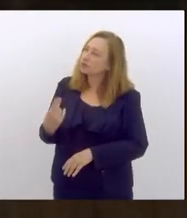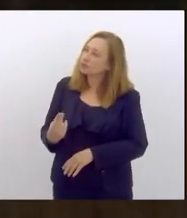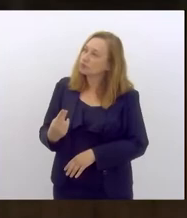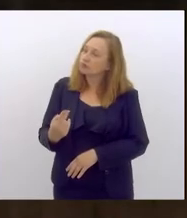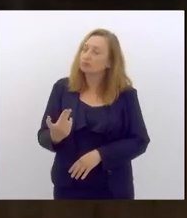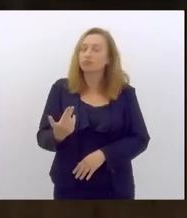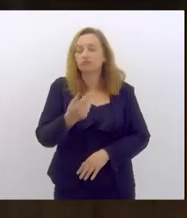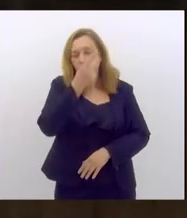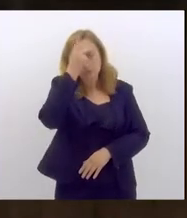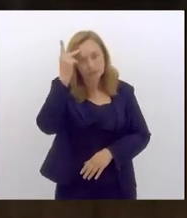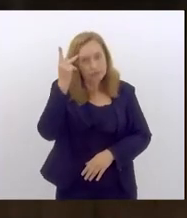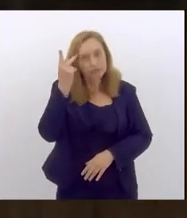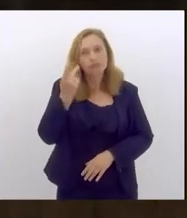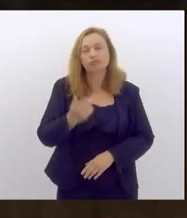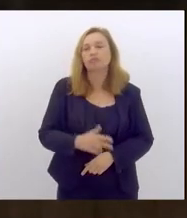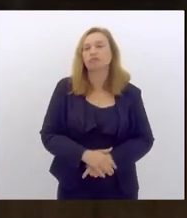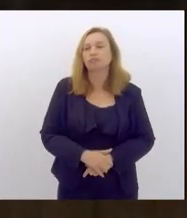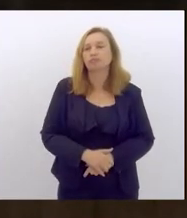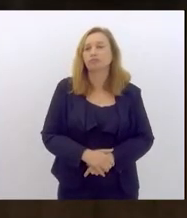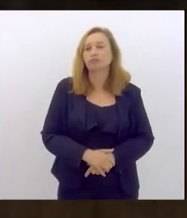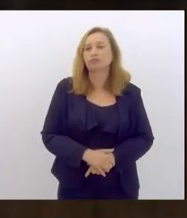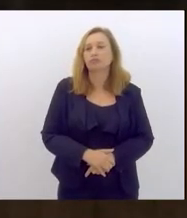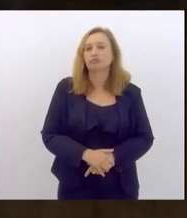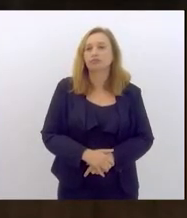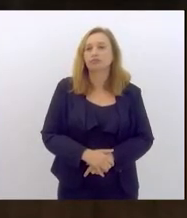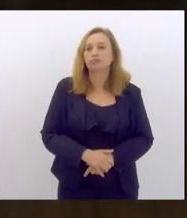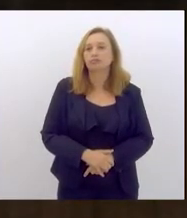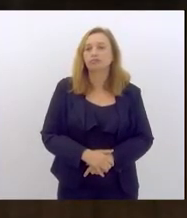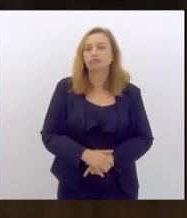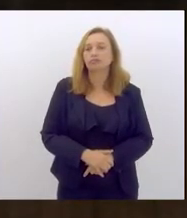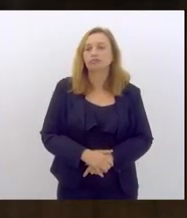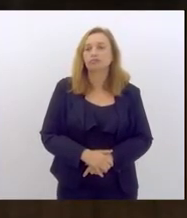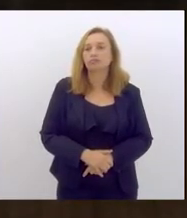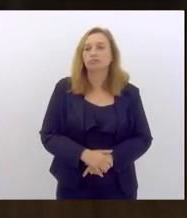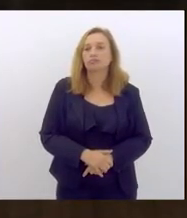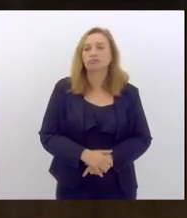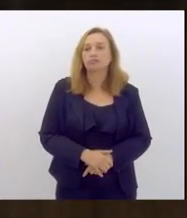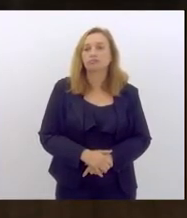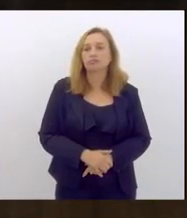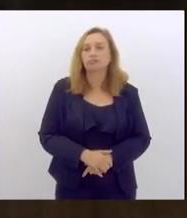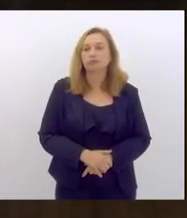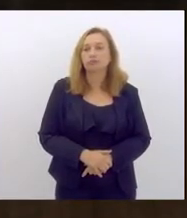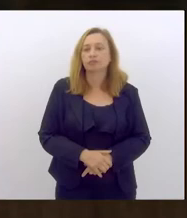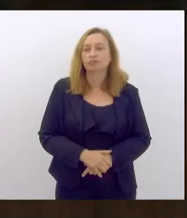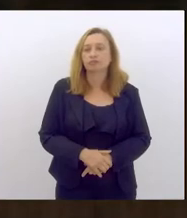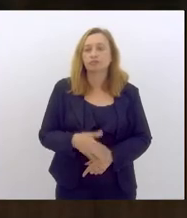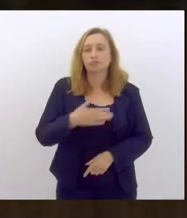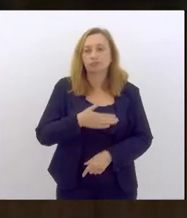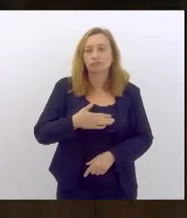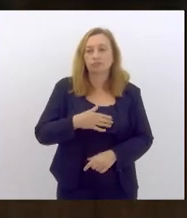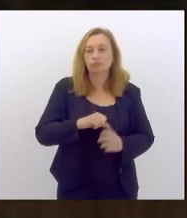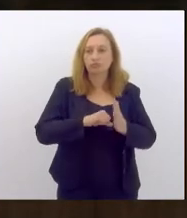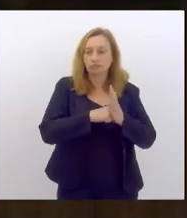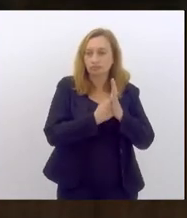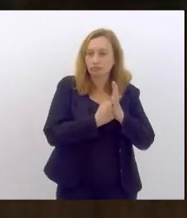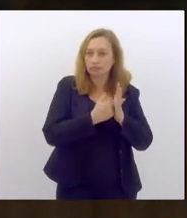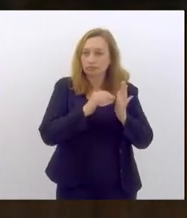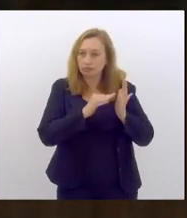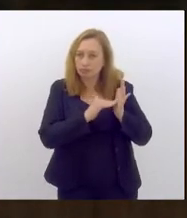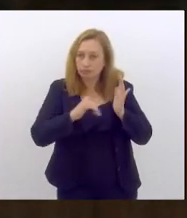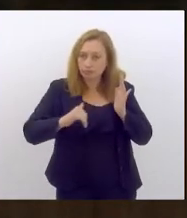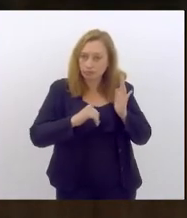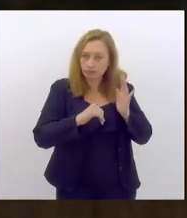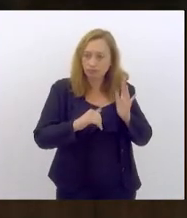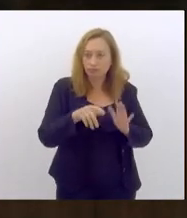aquelas pessoas que gostariam de ver o veto derrubado nos